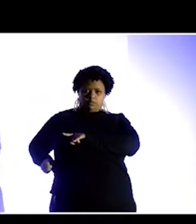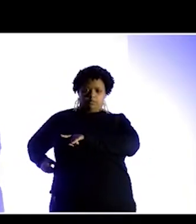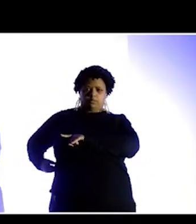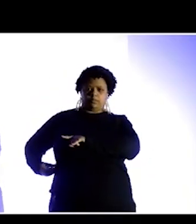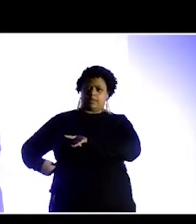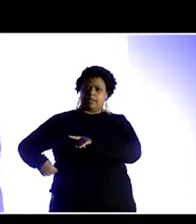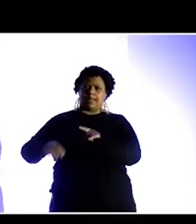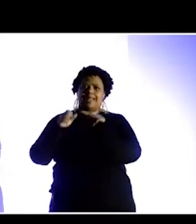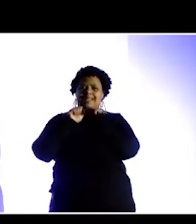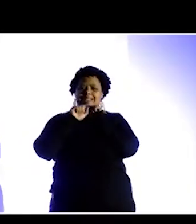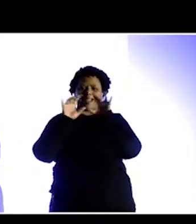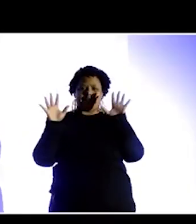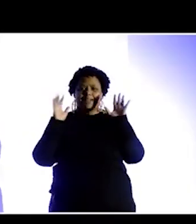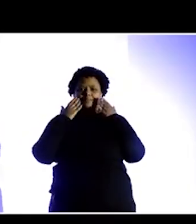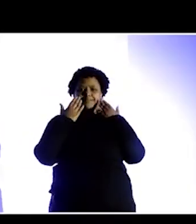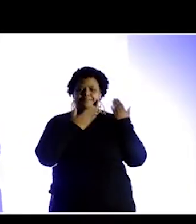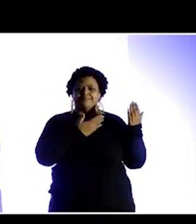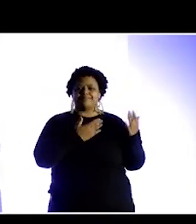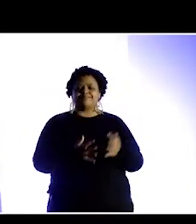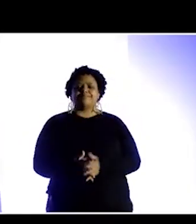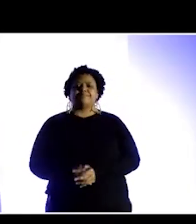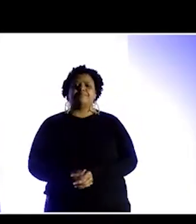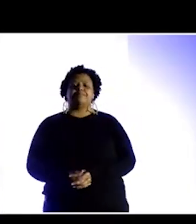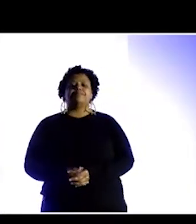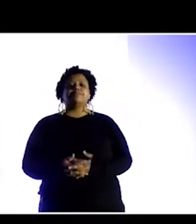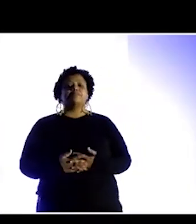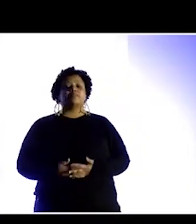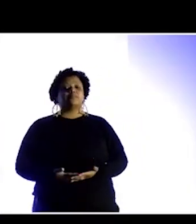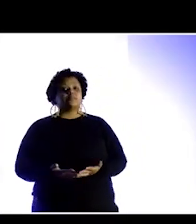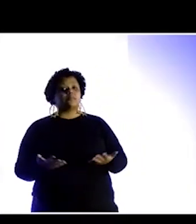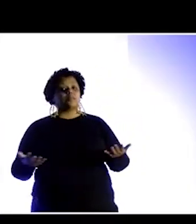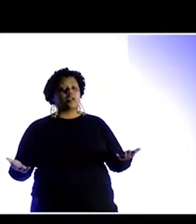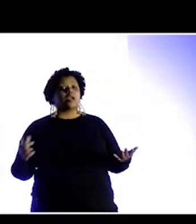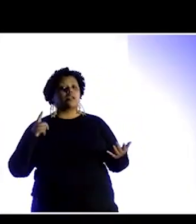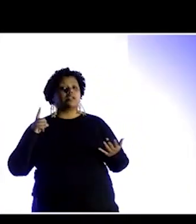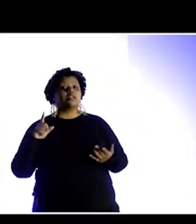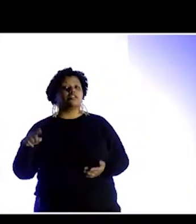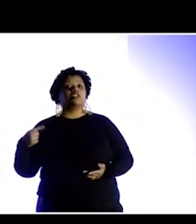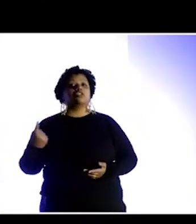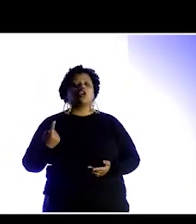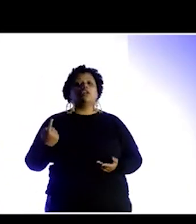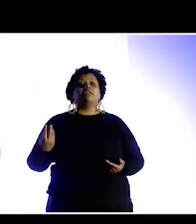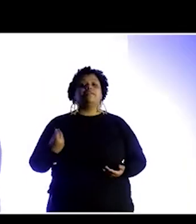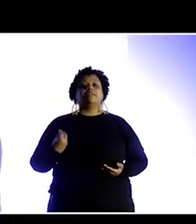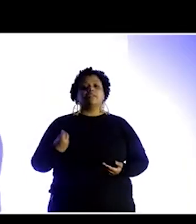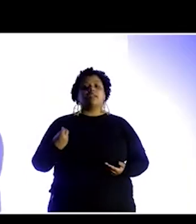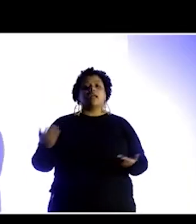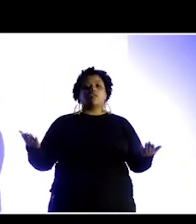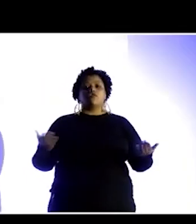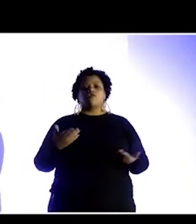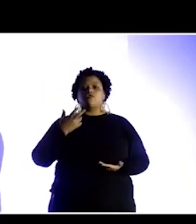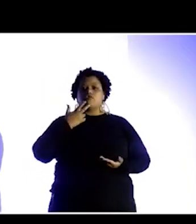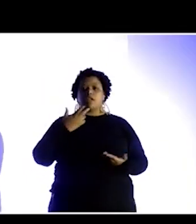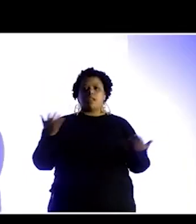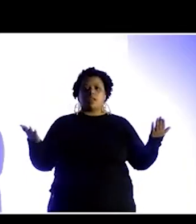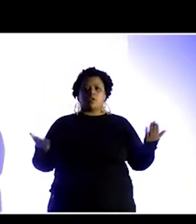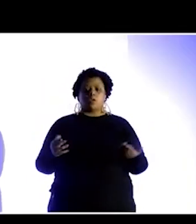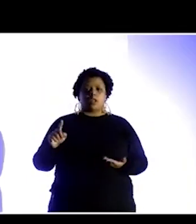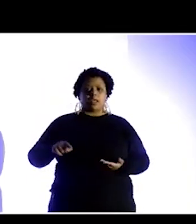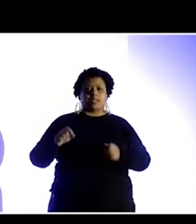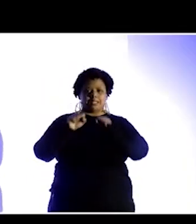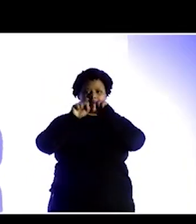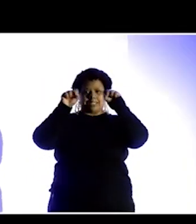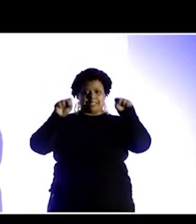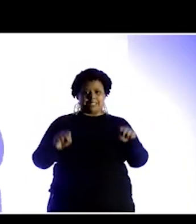questão. Bem, e como é que a gente, dado essa realidade, como é que a gente, aí eu estou falando mais do